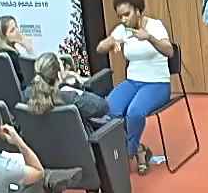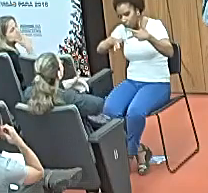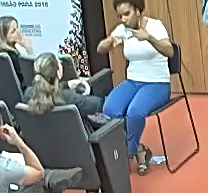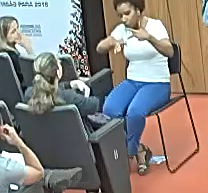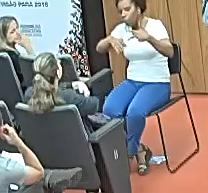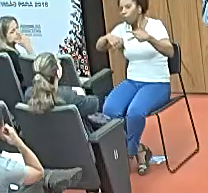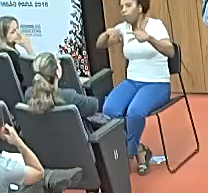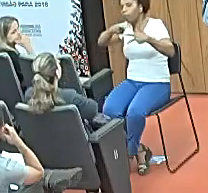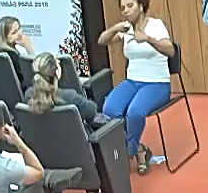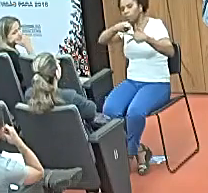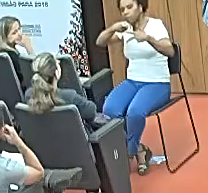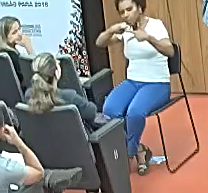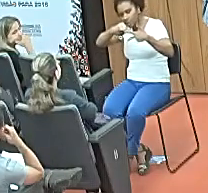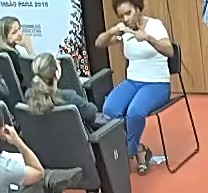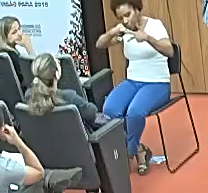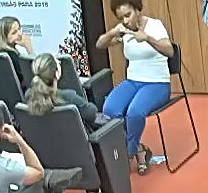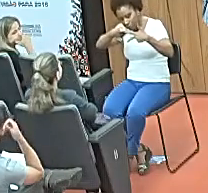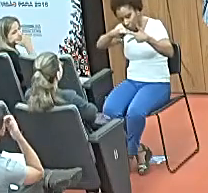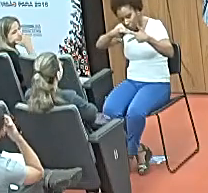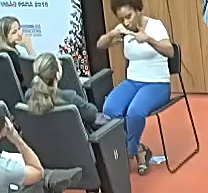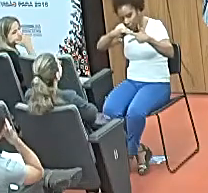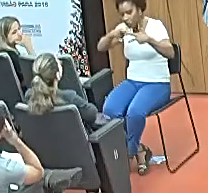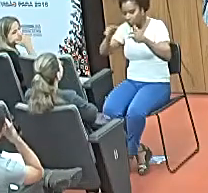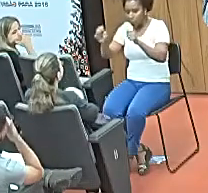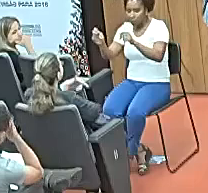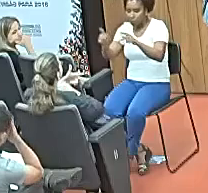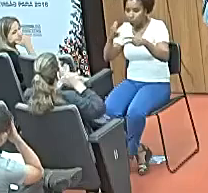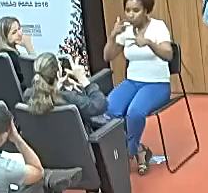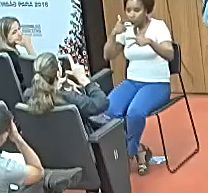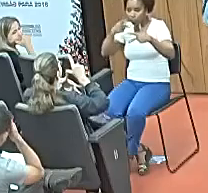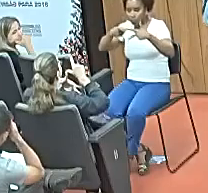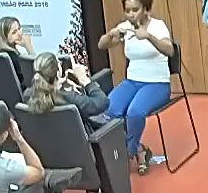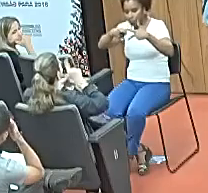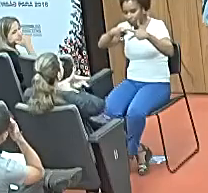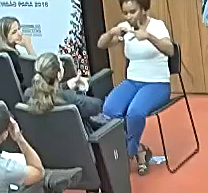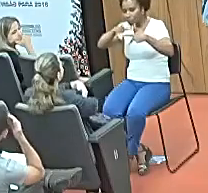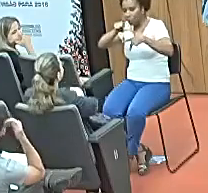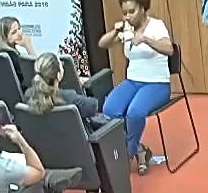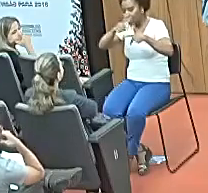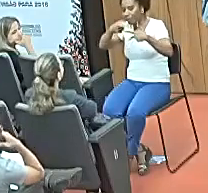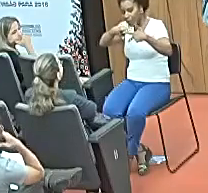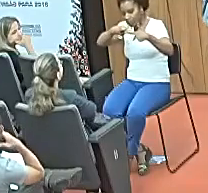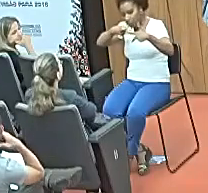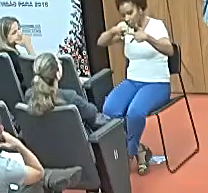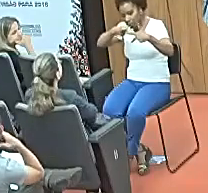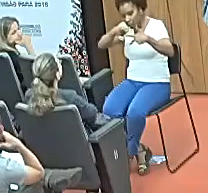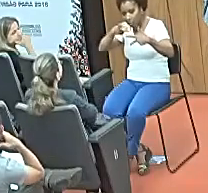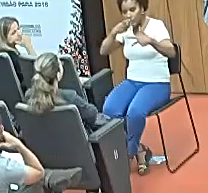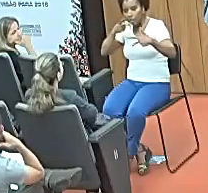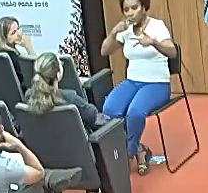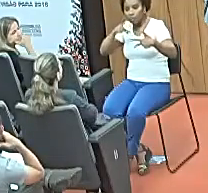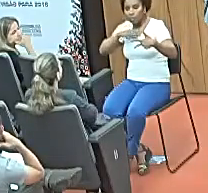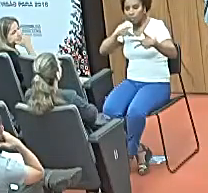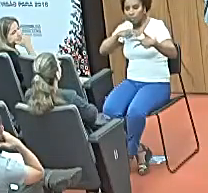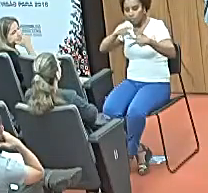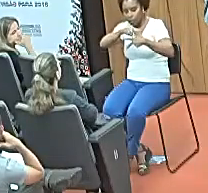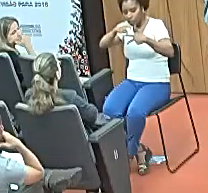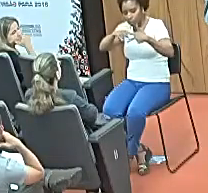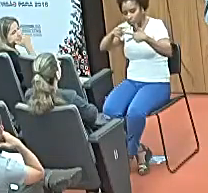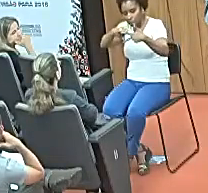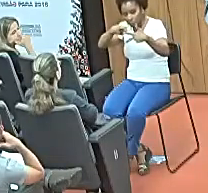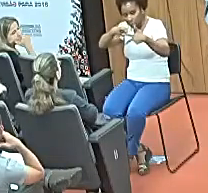da universidade estadual de minas gerais programa 114 oferta de proteção sócio